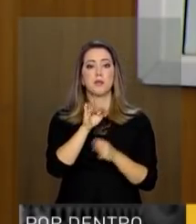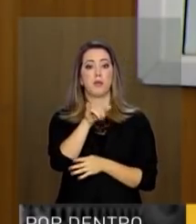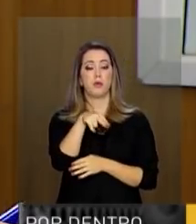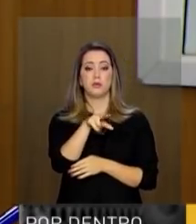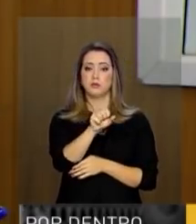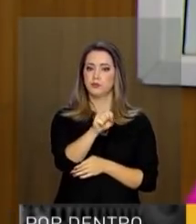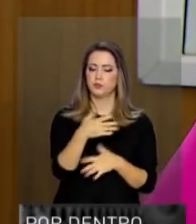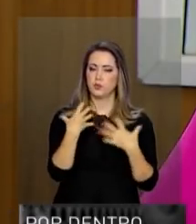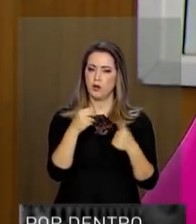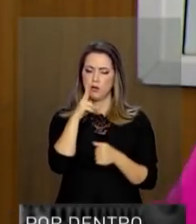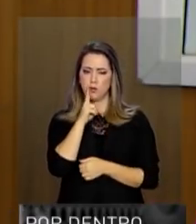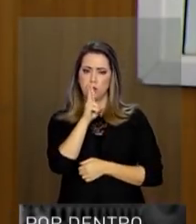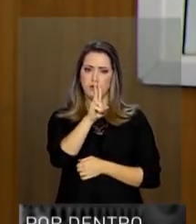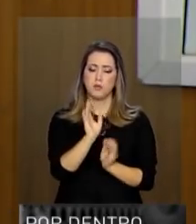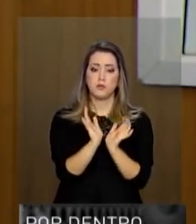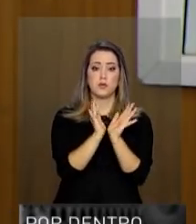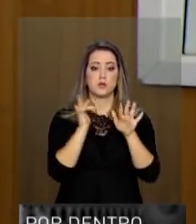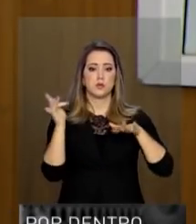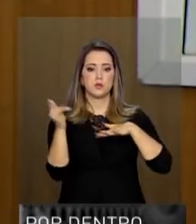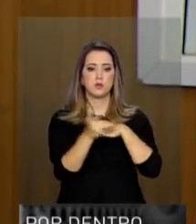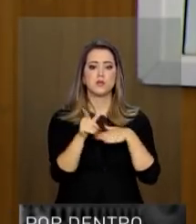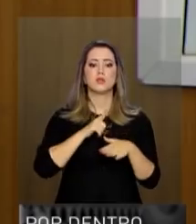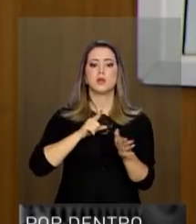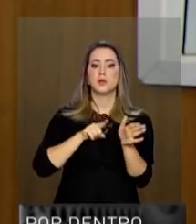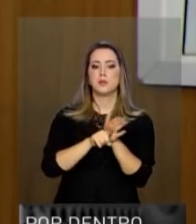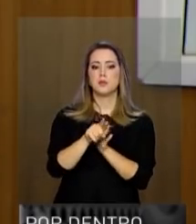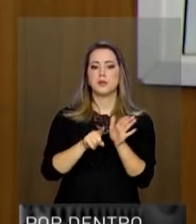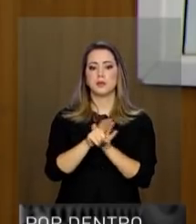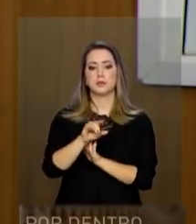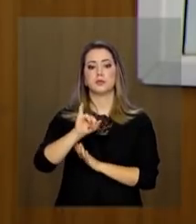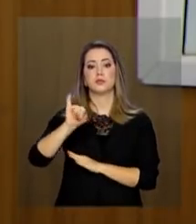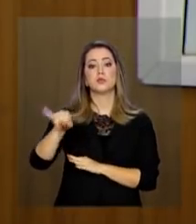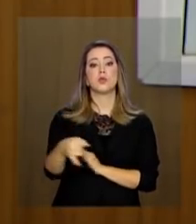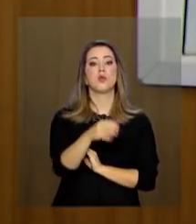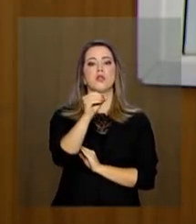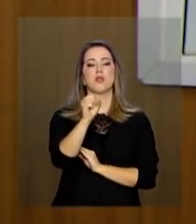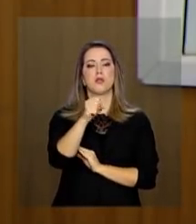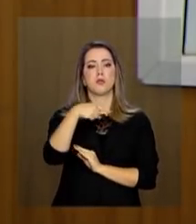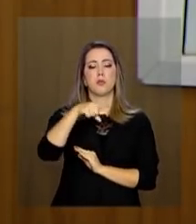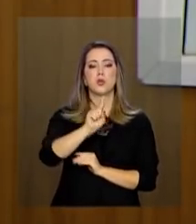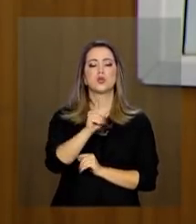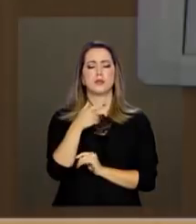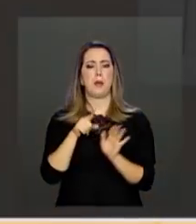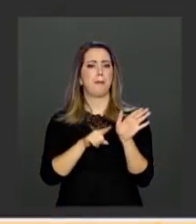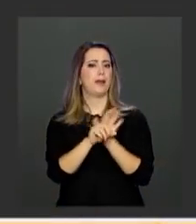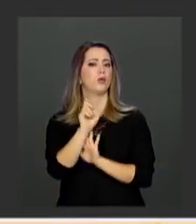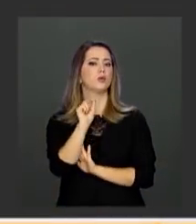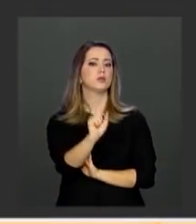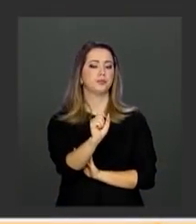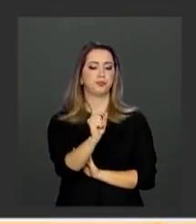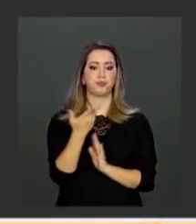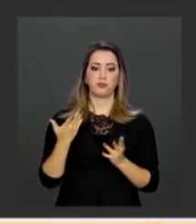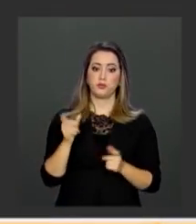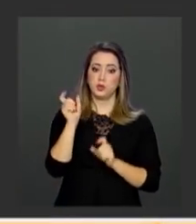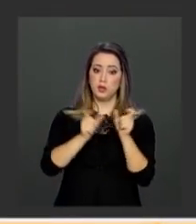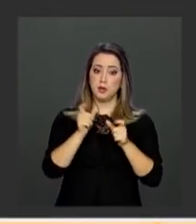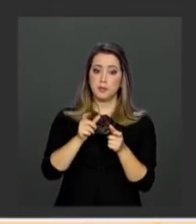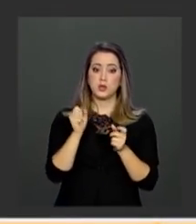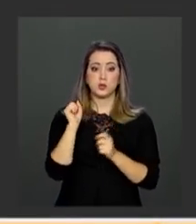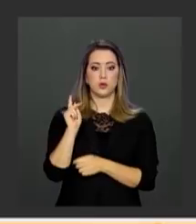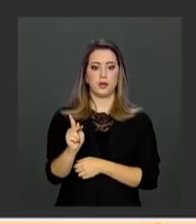dar uma olhada, né, nas redes sociais. Tem aqui a pergunta do José Oliveira. Ele pergunta o seguinte: para quem se aposentou